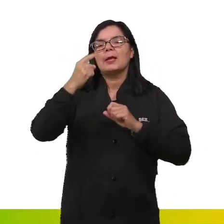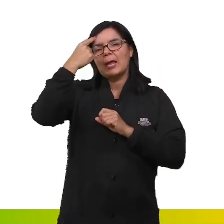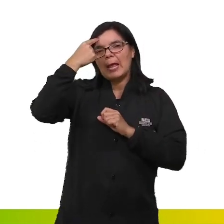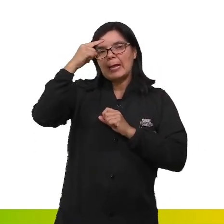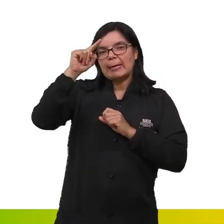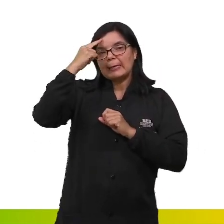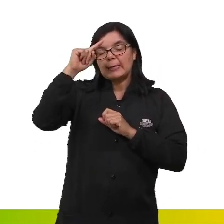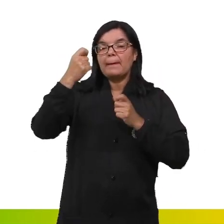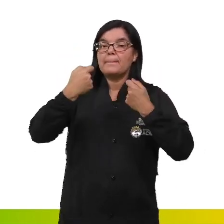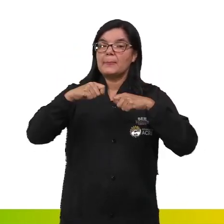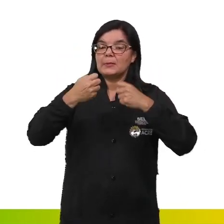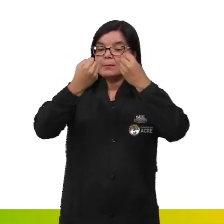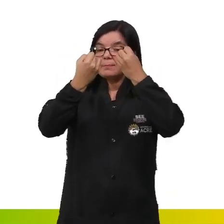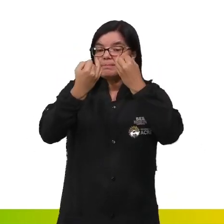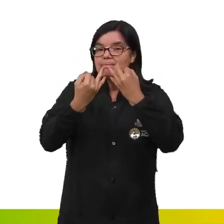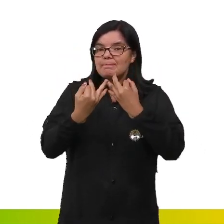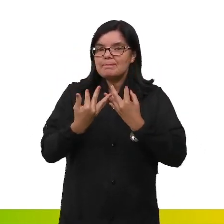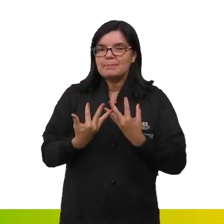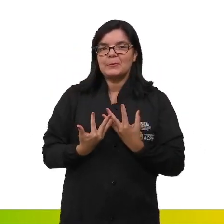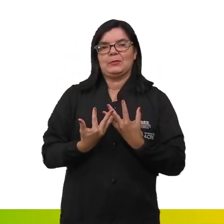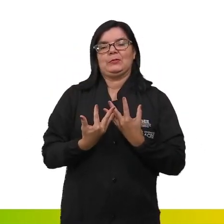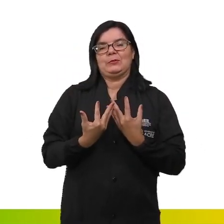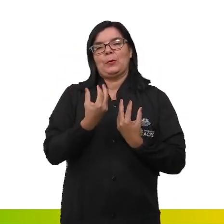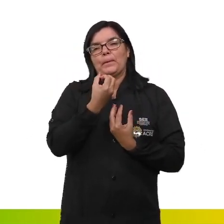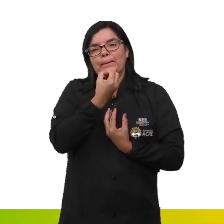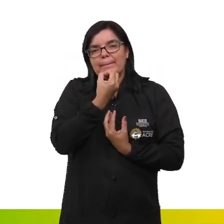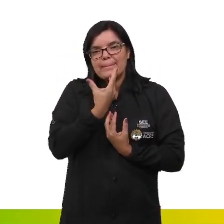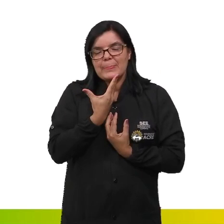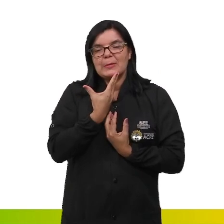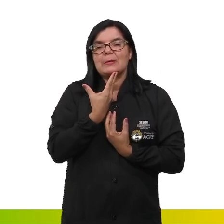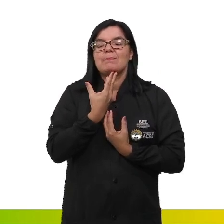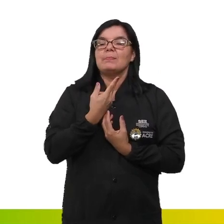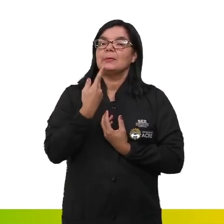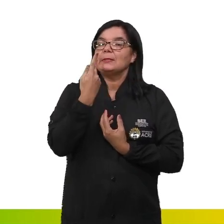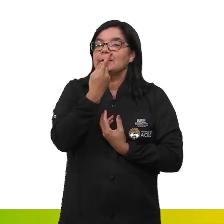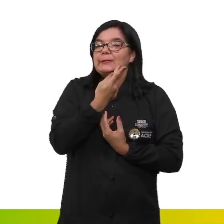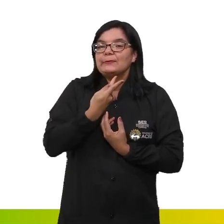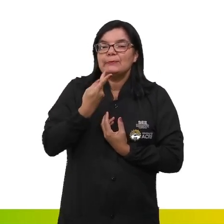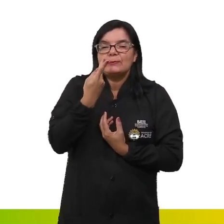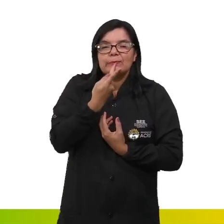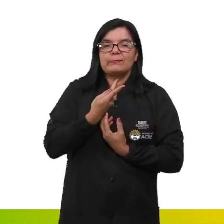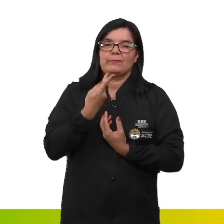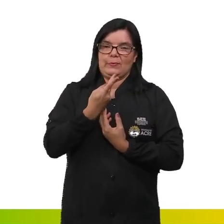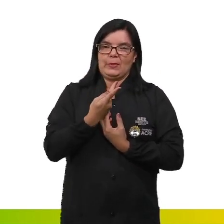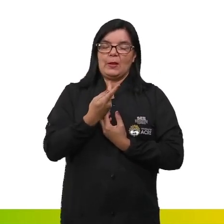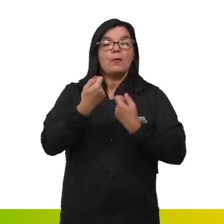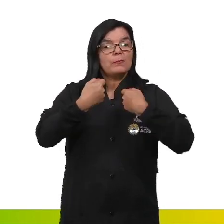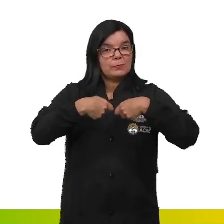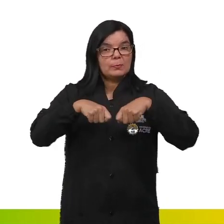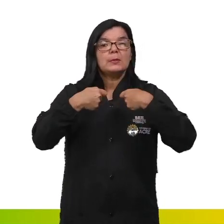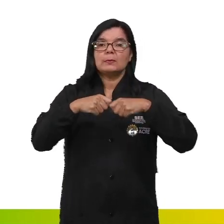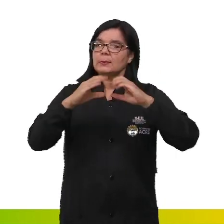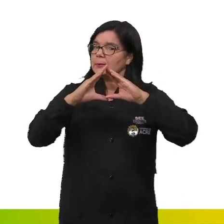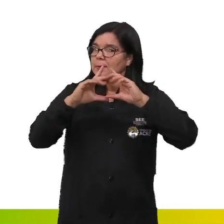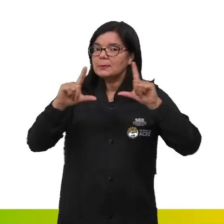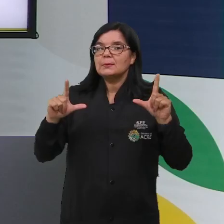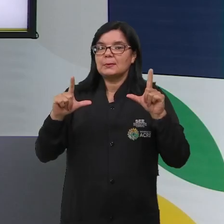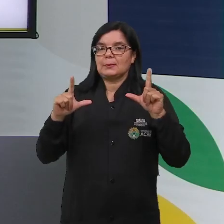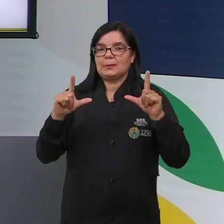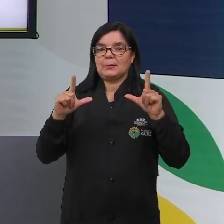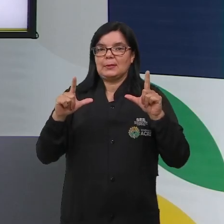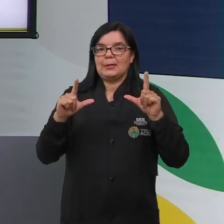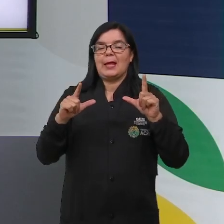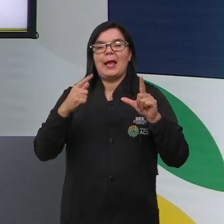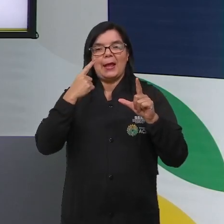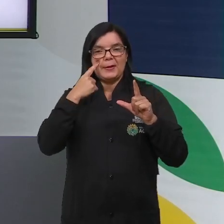ideias, elas devem ser bem explicadas e articuladas. Você precisa ser claro. E